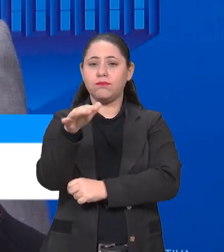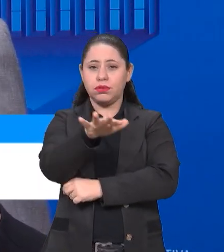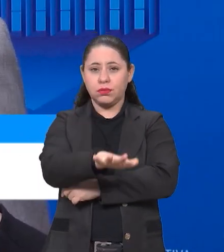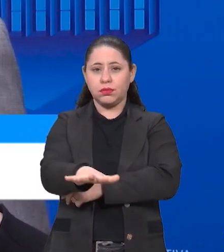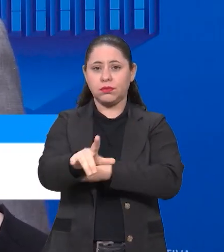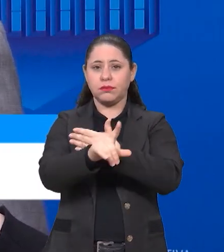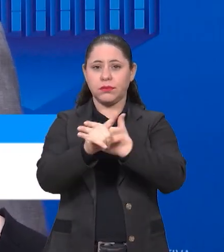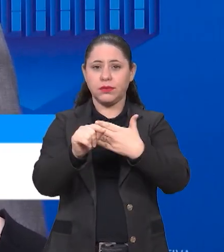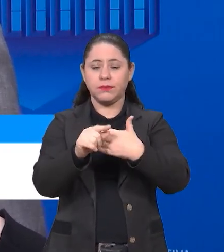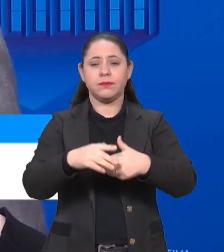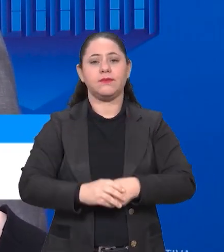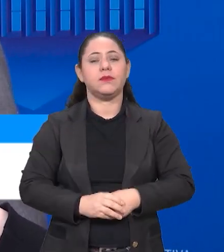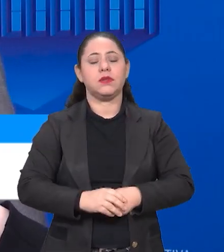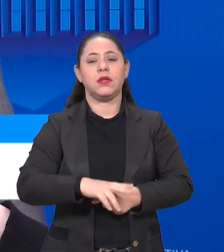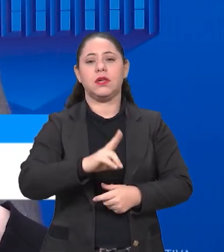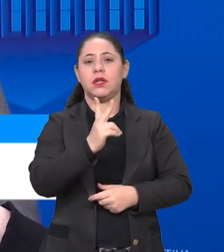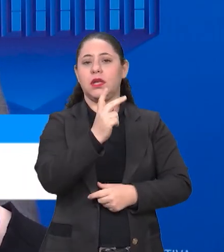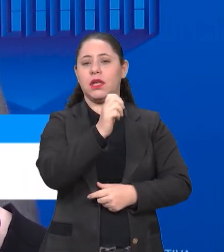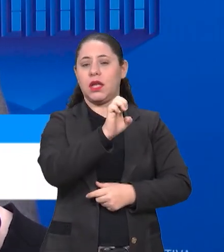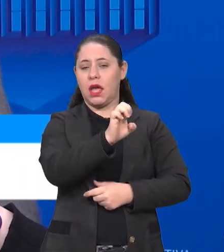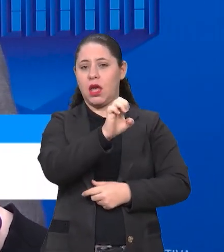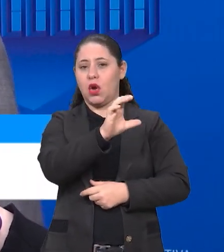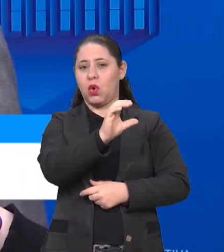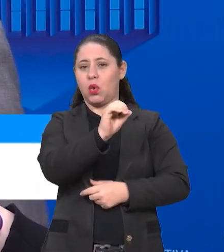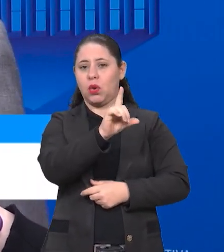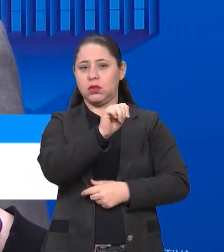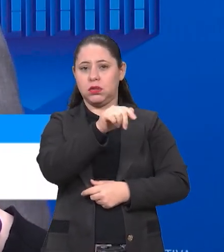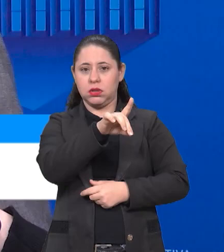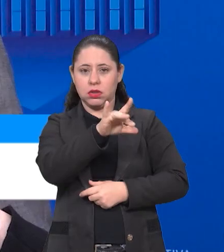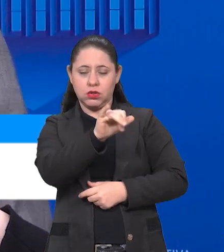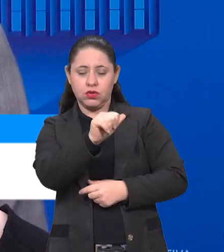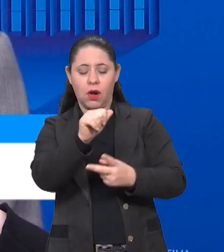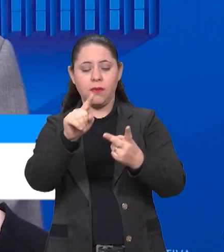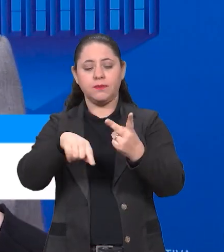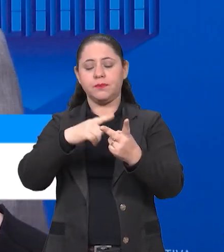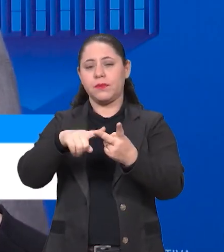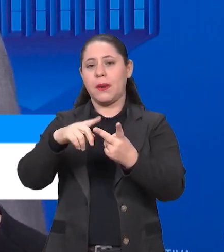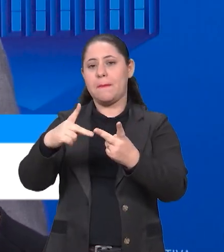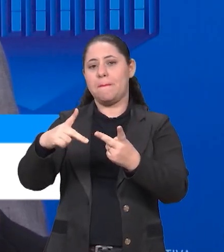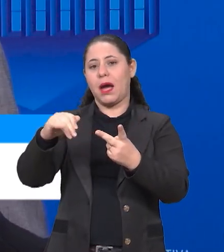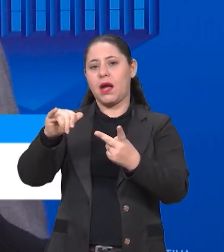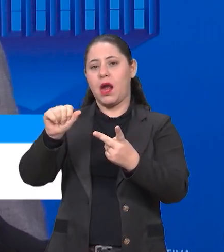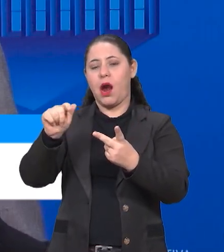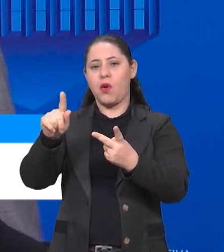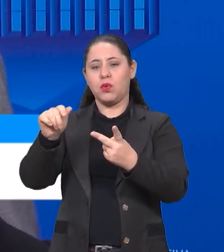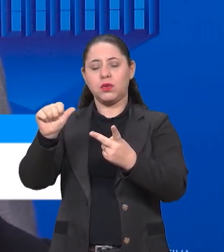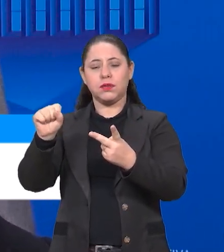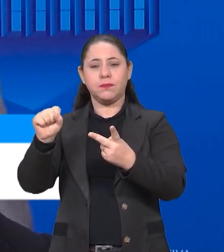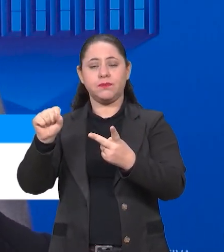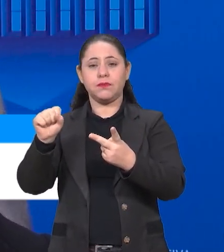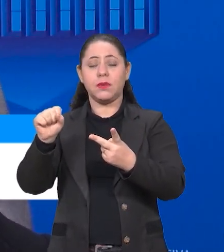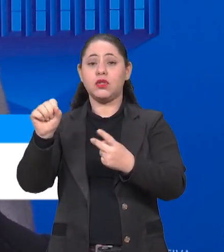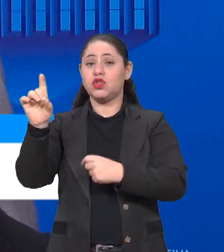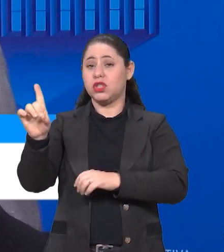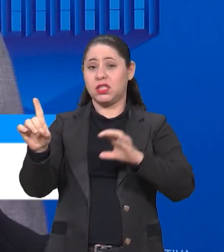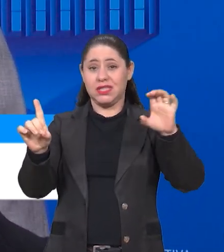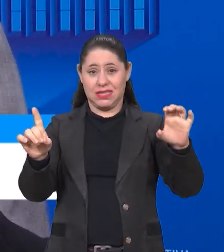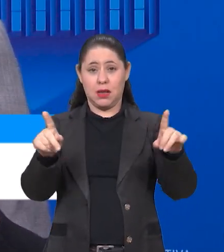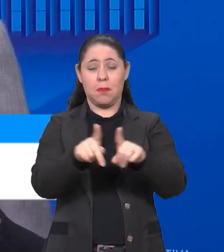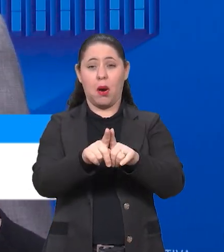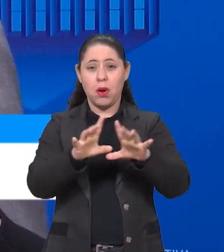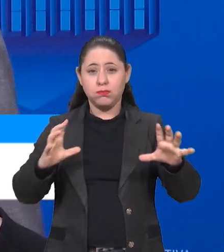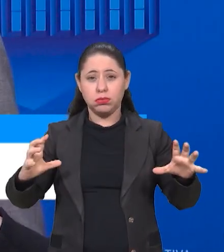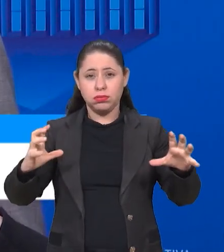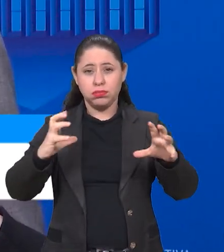maiores sub-regiões do Pantanal, a Inhacolândia e o Paiaguás. Paiaguás à direita e Inhacolândia à esquerda do Taquari. E essas